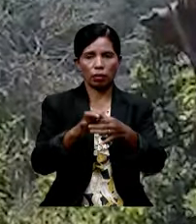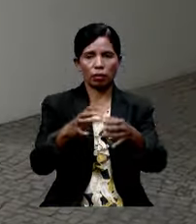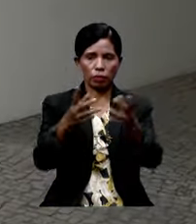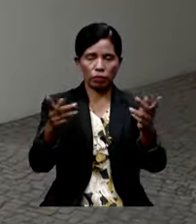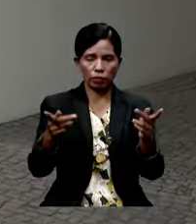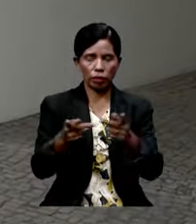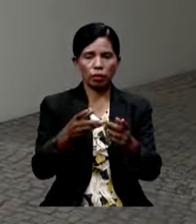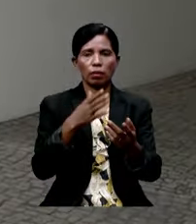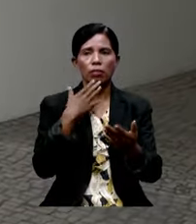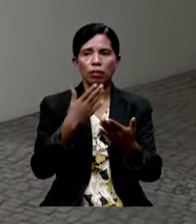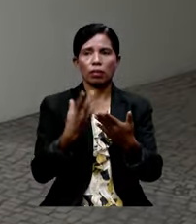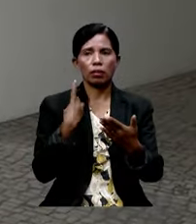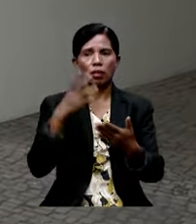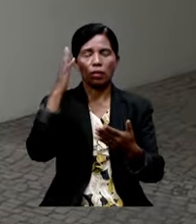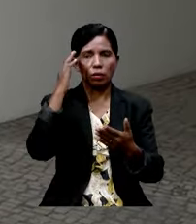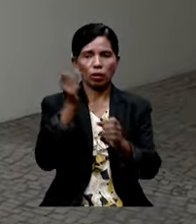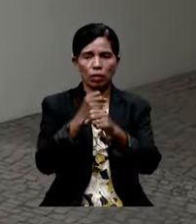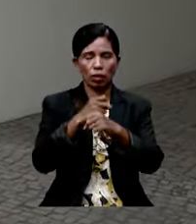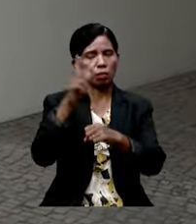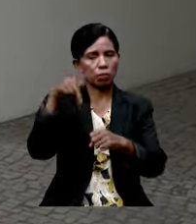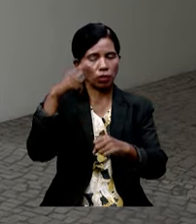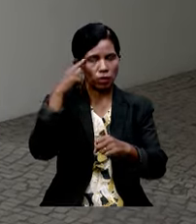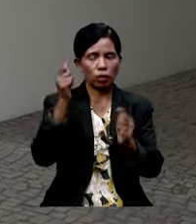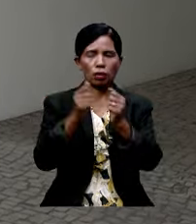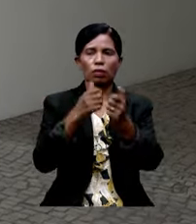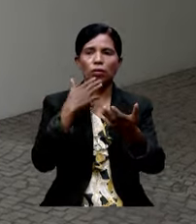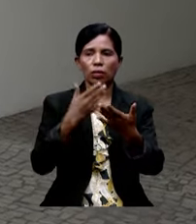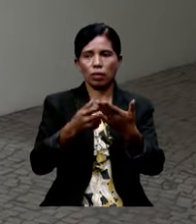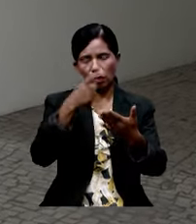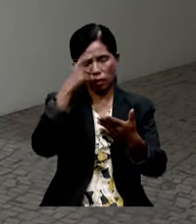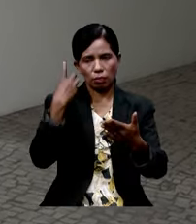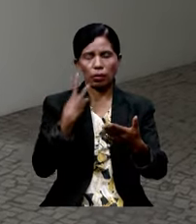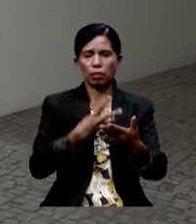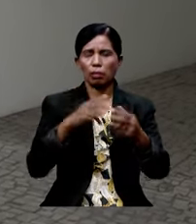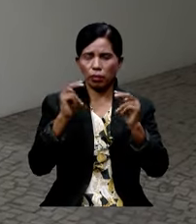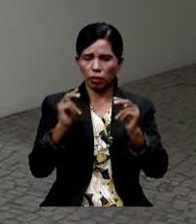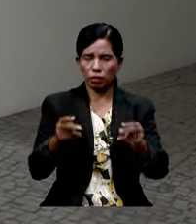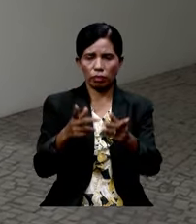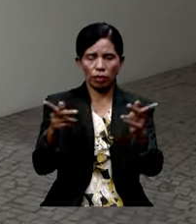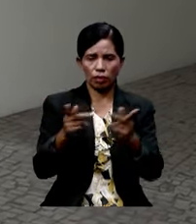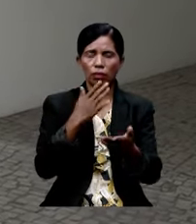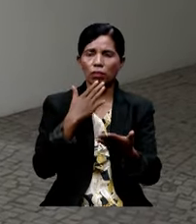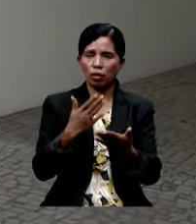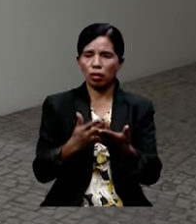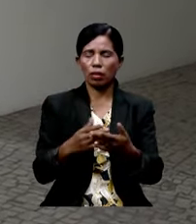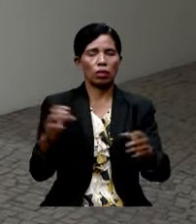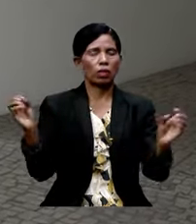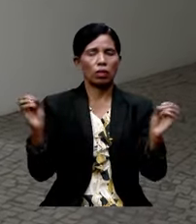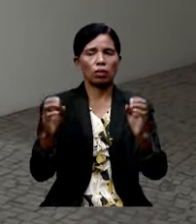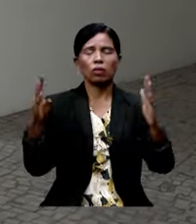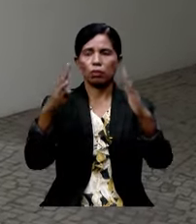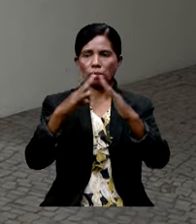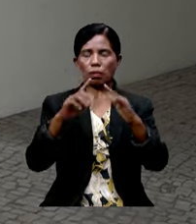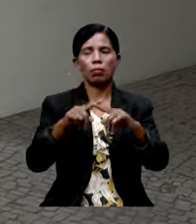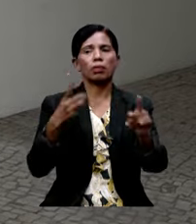ita hanoi tem que halo político hodi diak, tamba ita precisa habitação hodi gnu. Laos dita uma, mai be